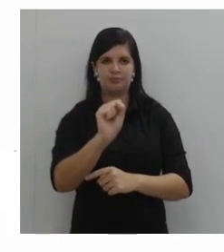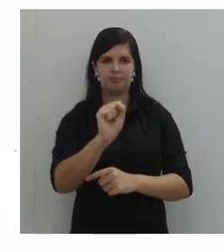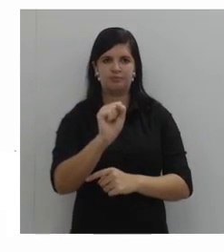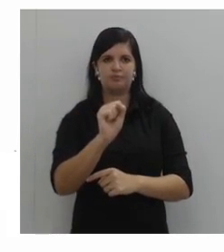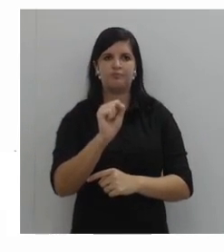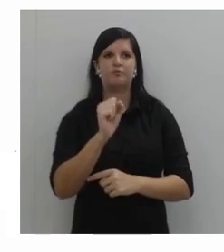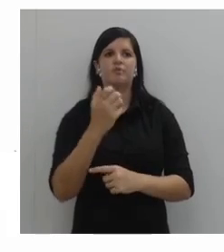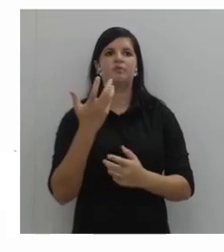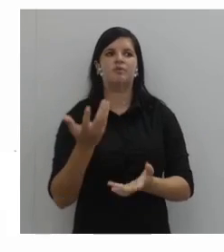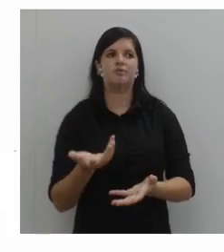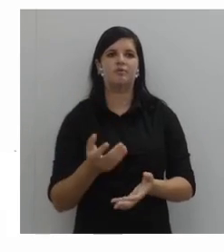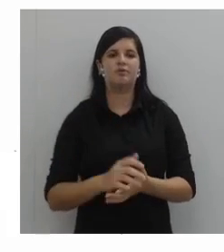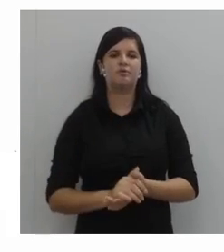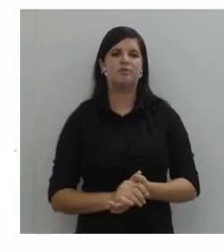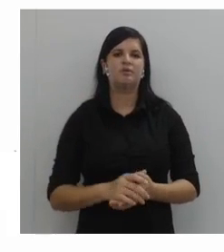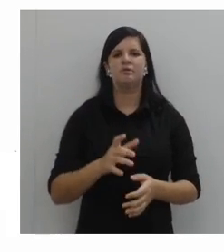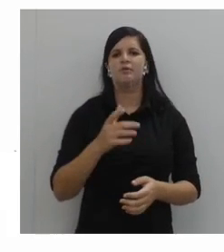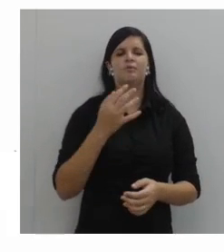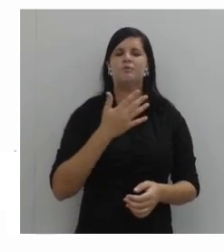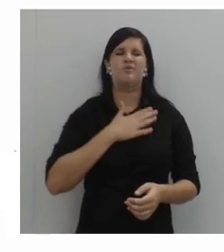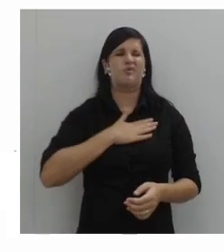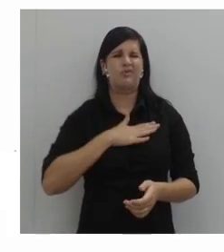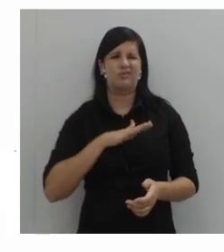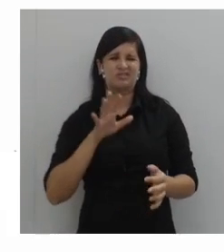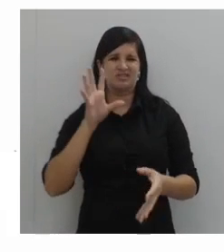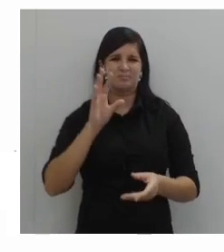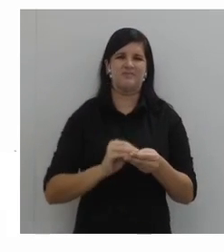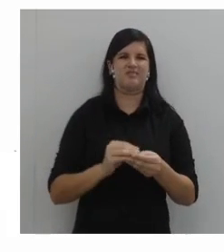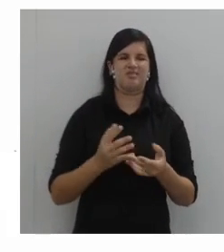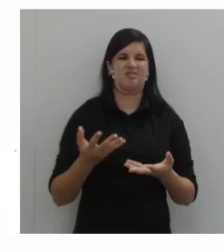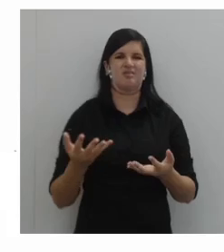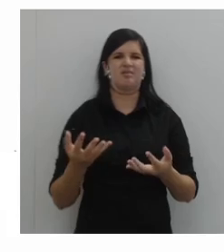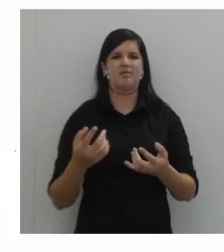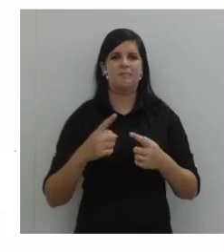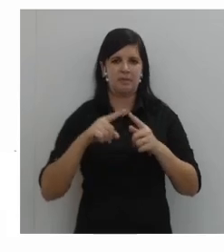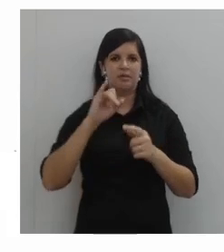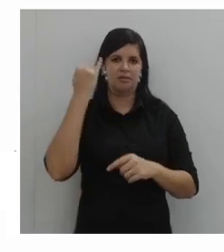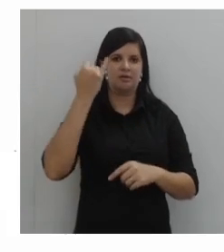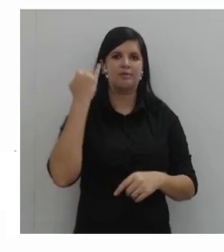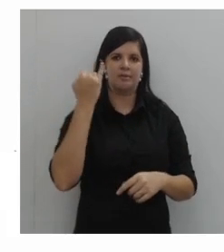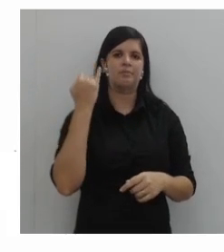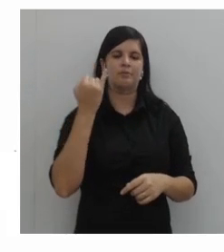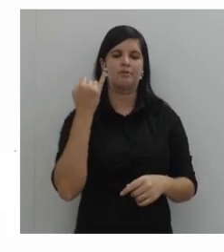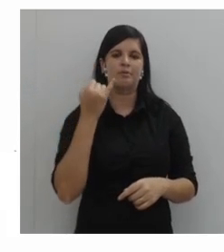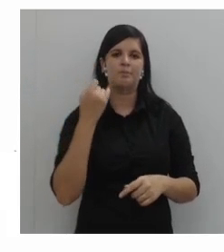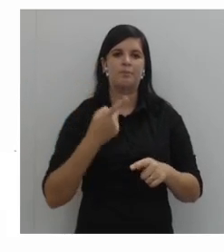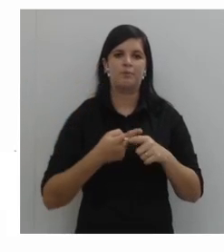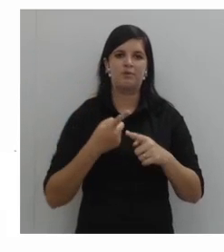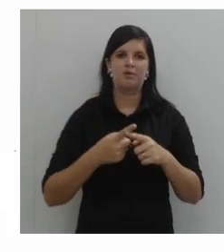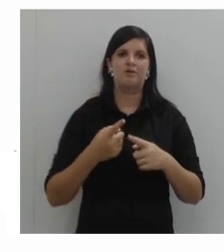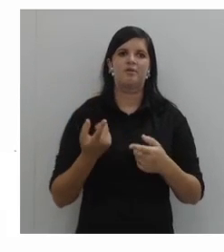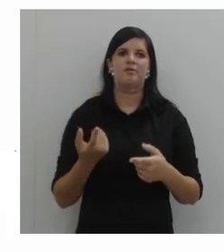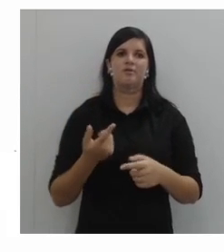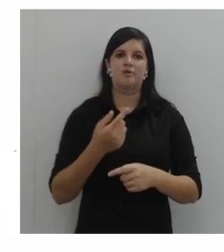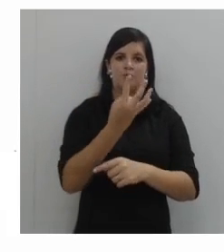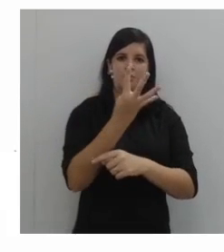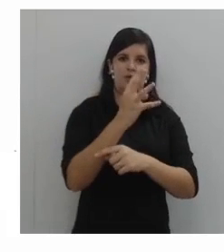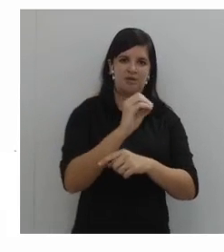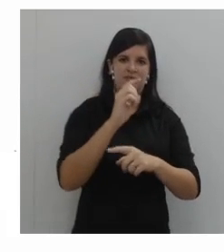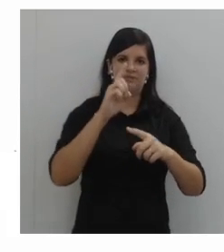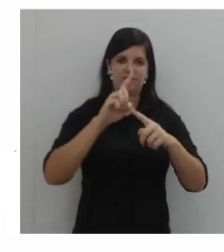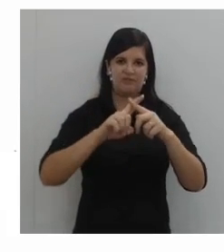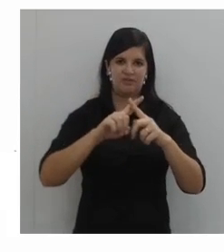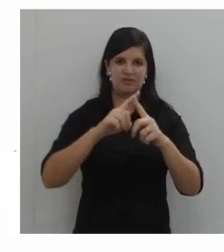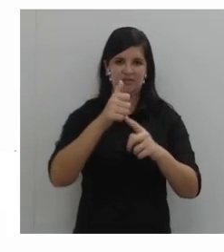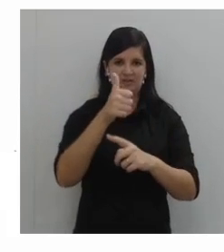18. Eu sei que vocês não gostam muito das simplificações, mas ela é útil. Porque multiplicar 40 por 18 vai me dar